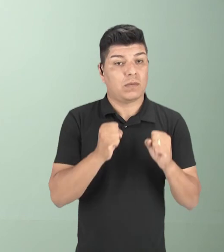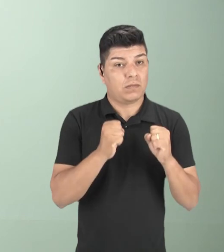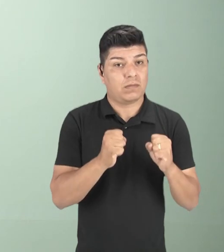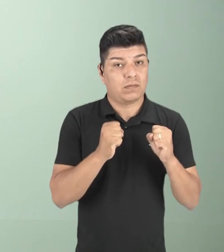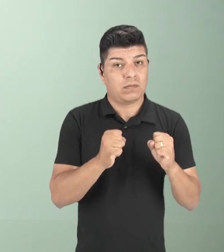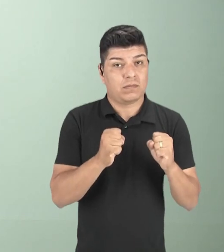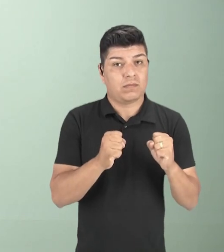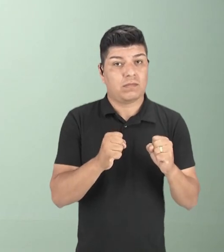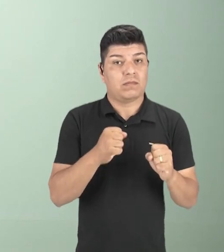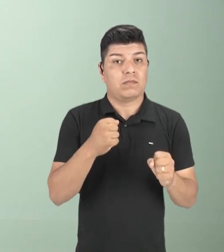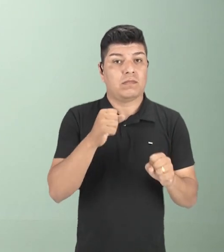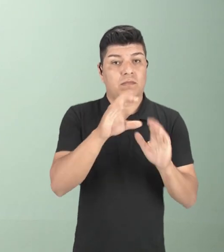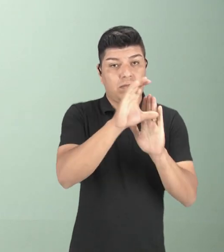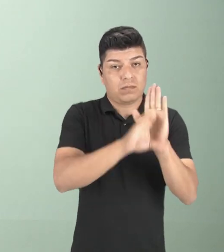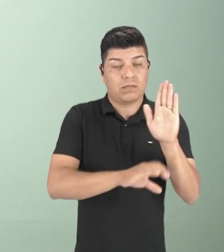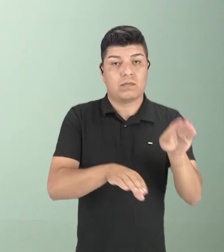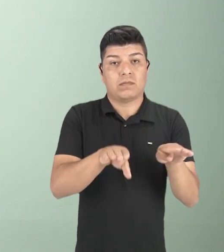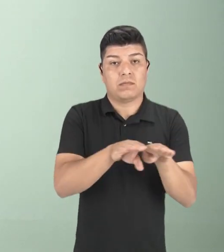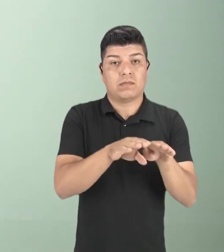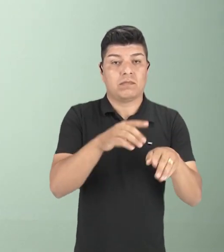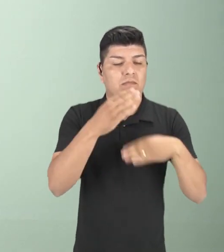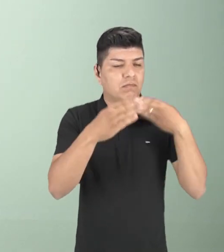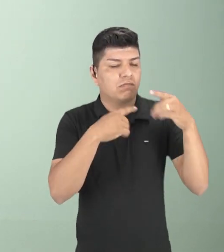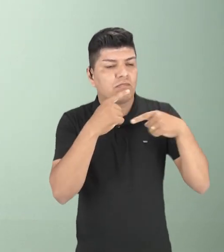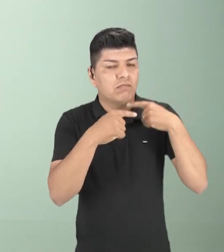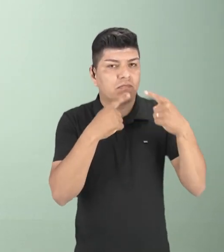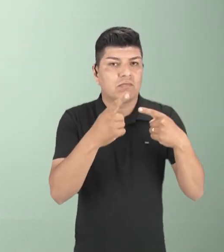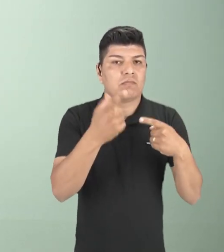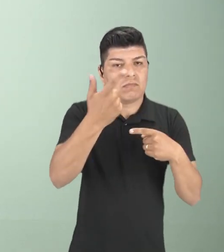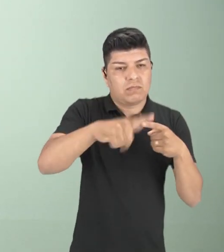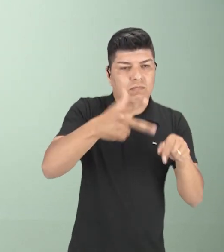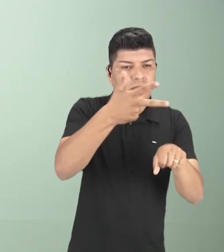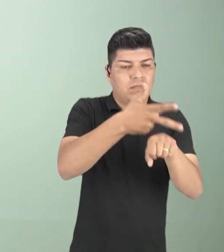estar acessando os conteúdos e tirando dúvida, repetindo esse